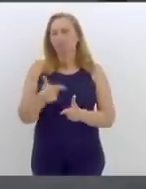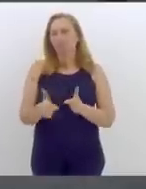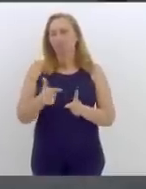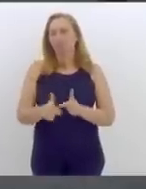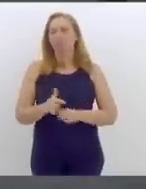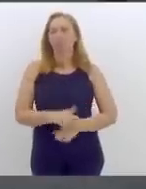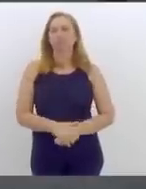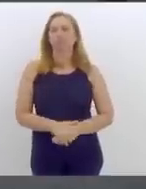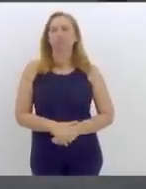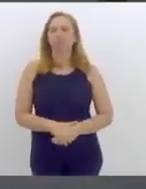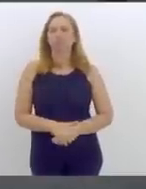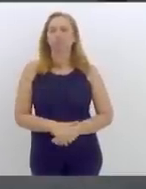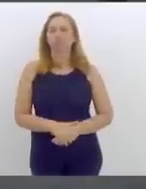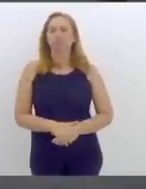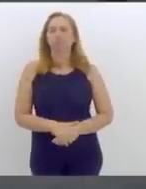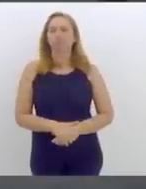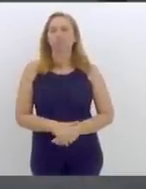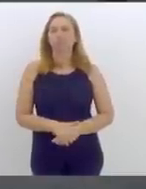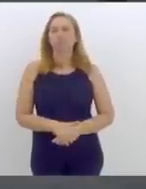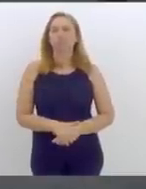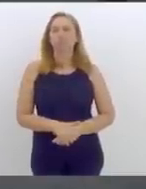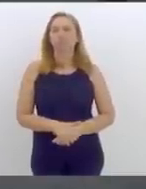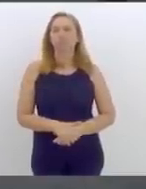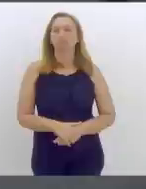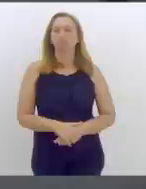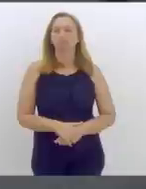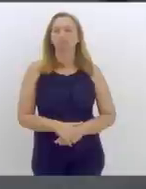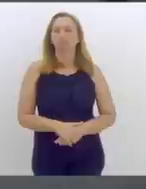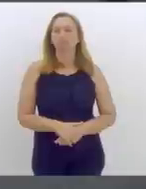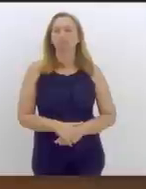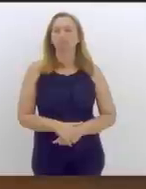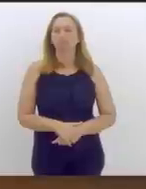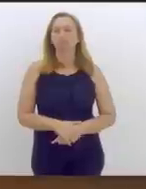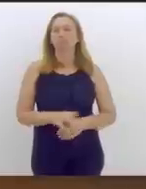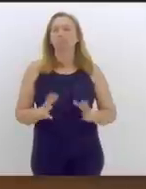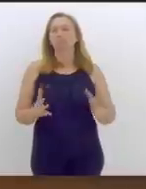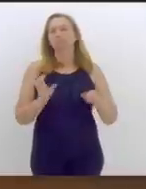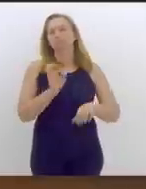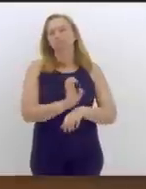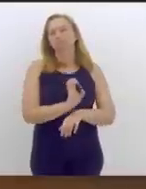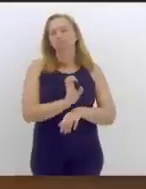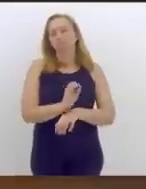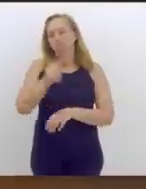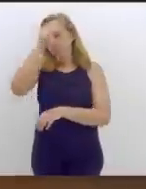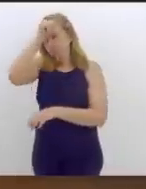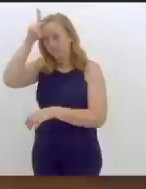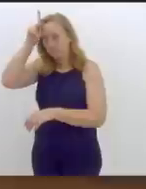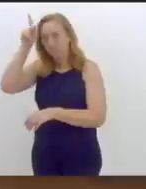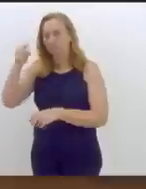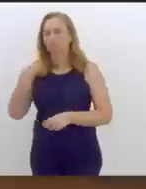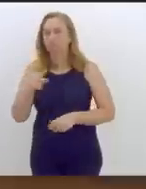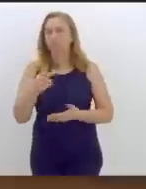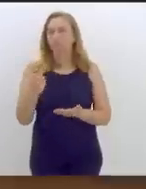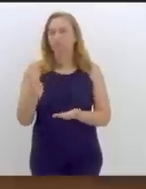e por conta do convênio é uma é uma questão bilateral aí do estado com a prefeitura